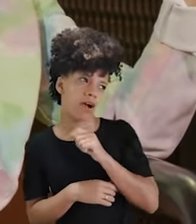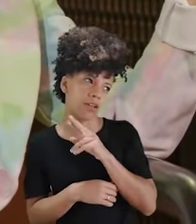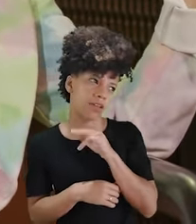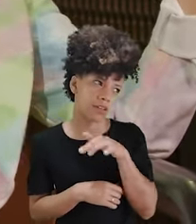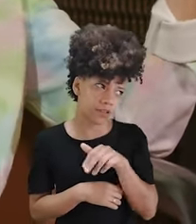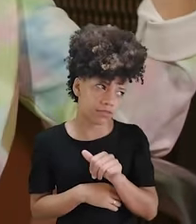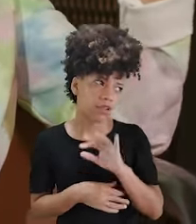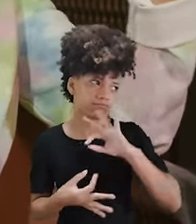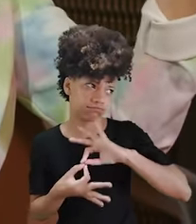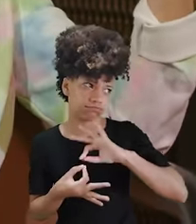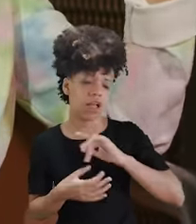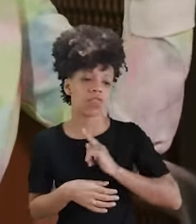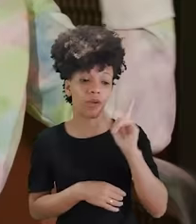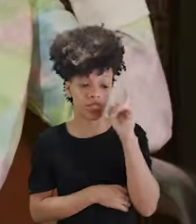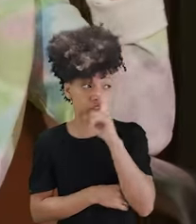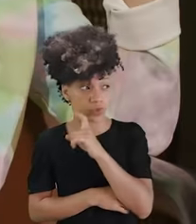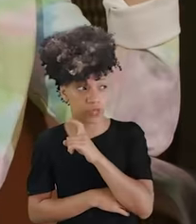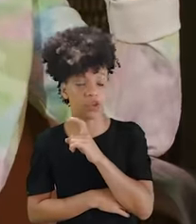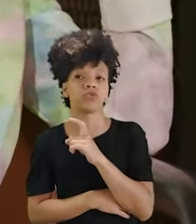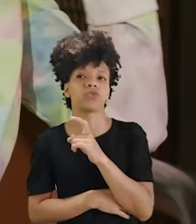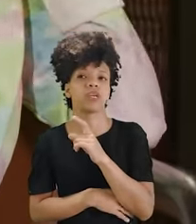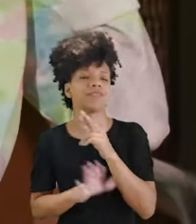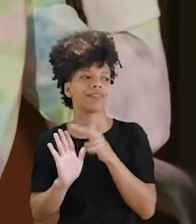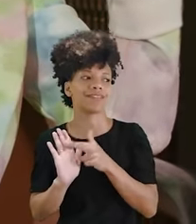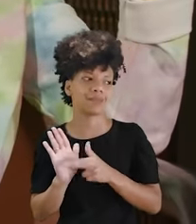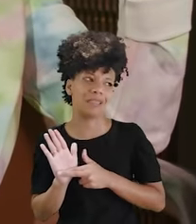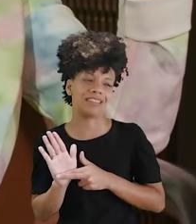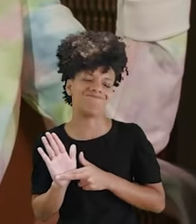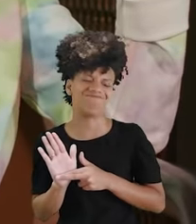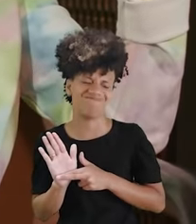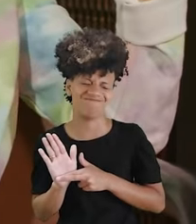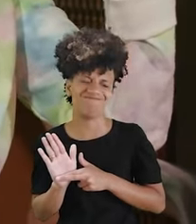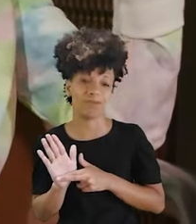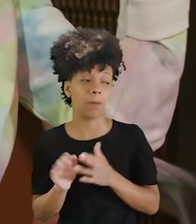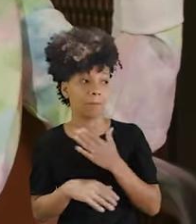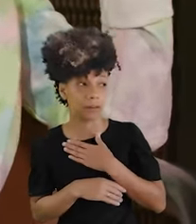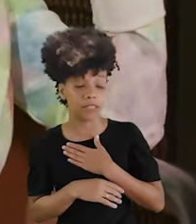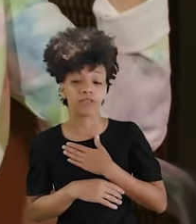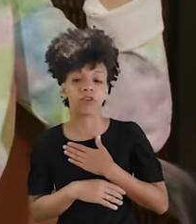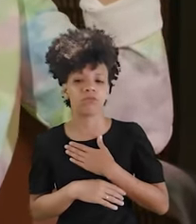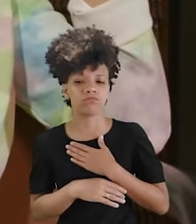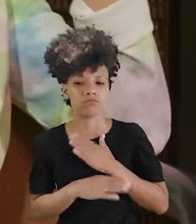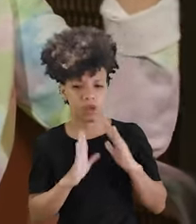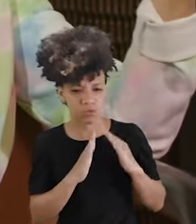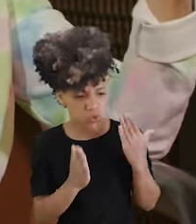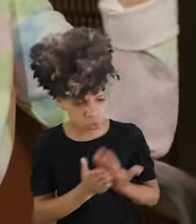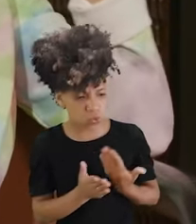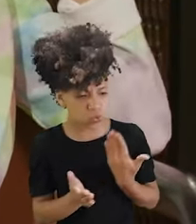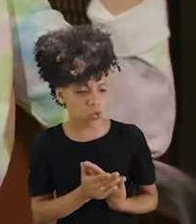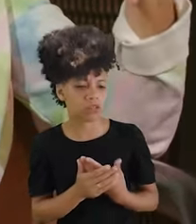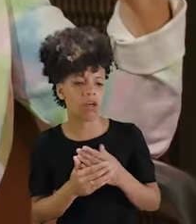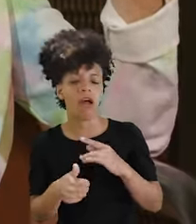Ariana que sou eu tenho essa dificuldade da disciplina Então para mim foi uma escola